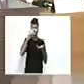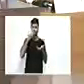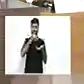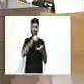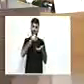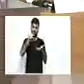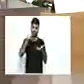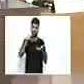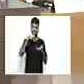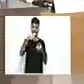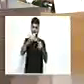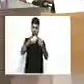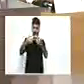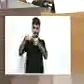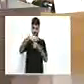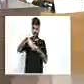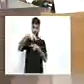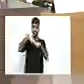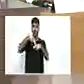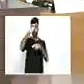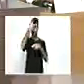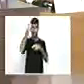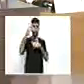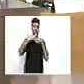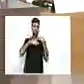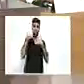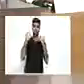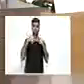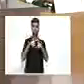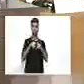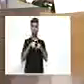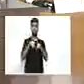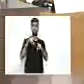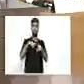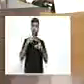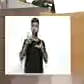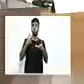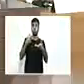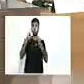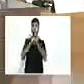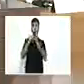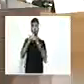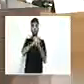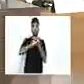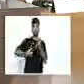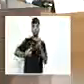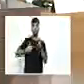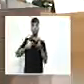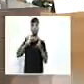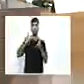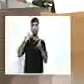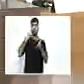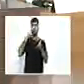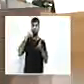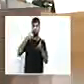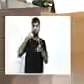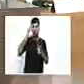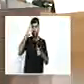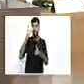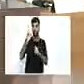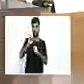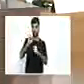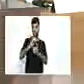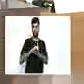de nossa cidade onde pessoas estão morrendo e as autoridades do Estado fechando os olhos para esta